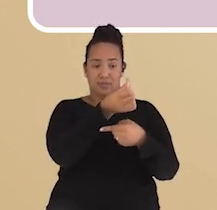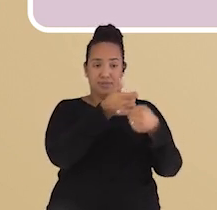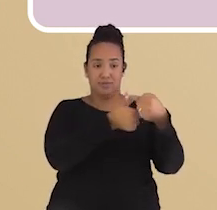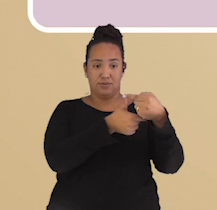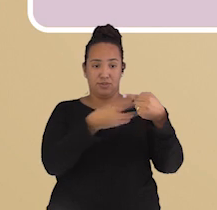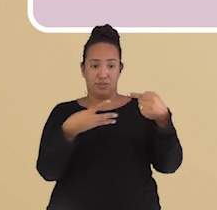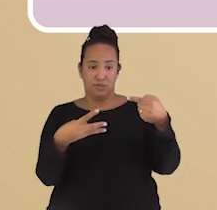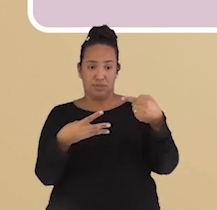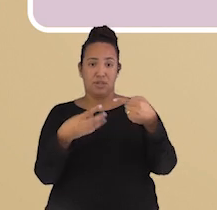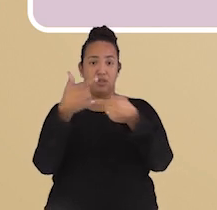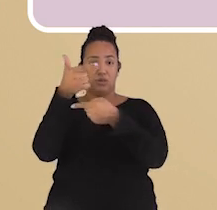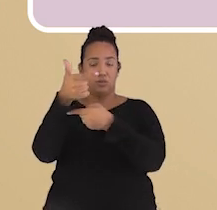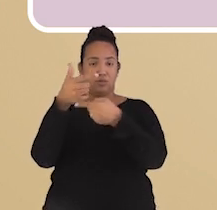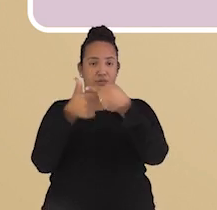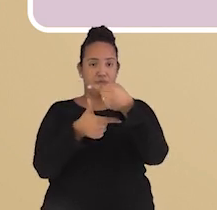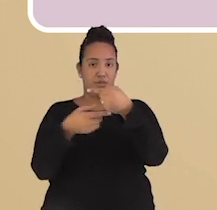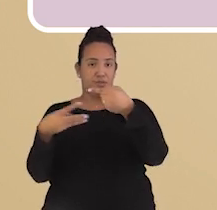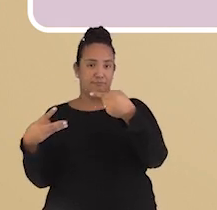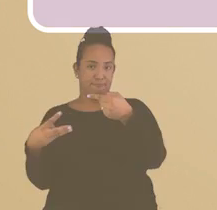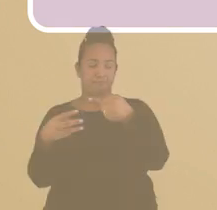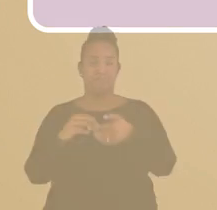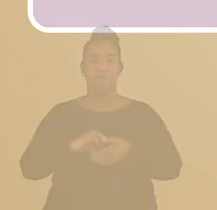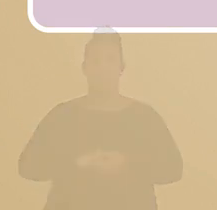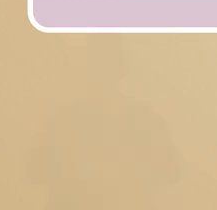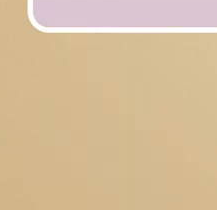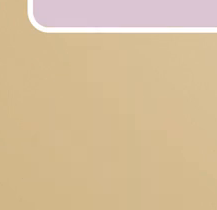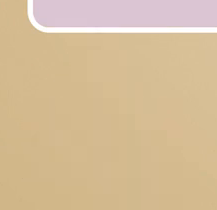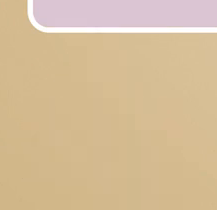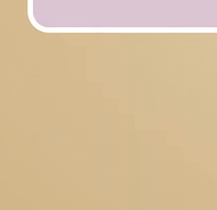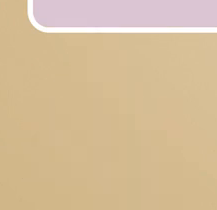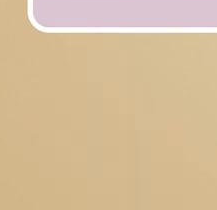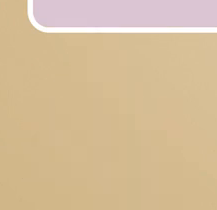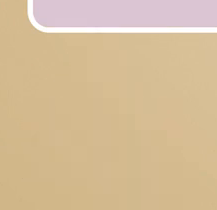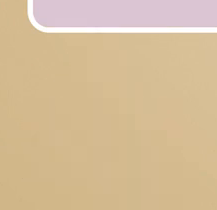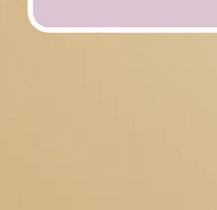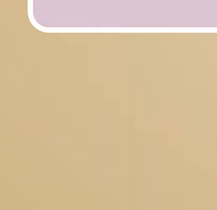6/23 e 2/23.